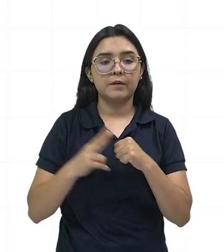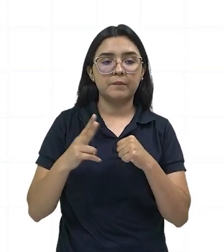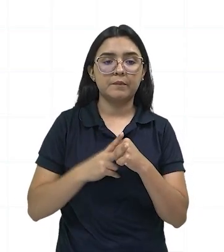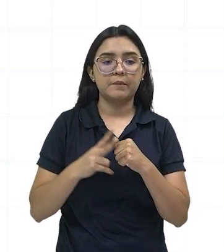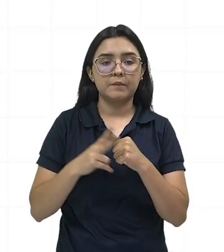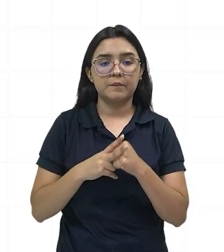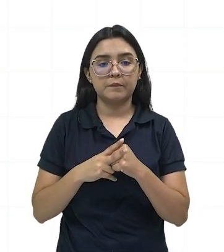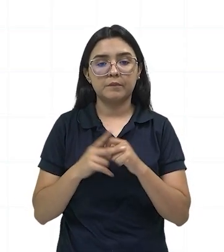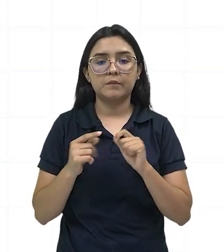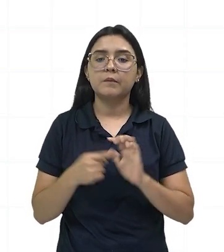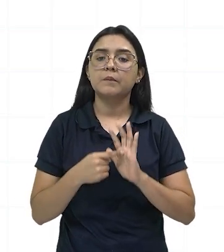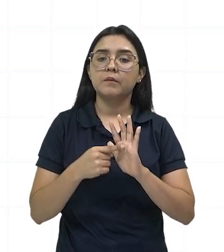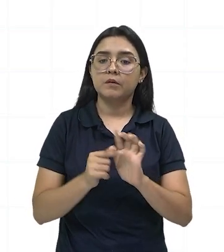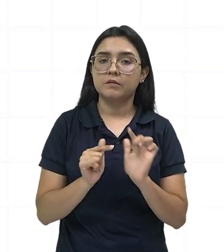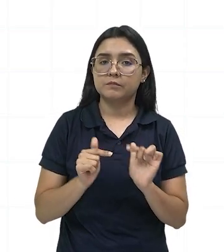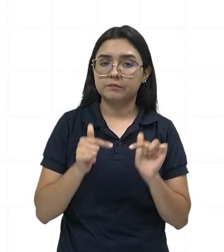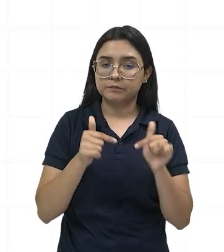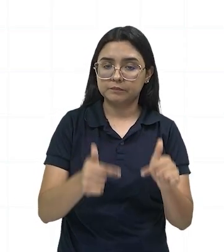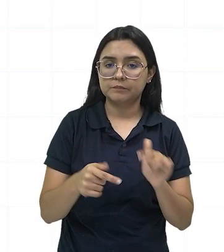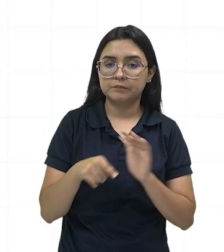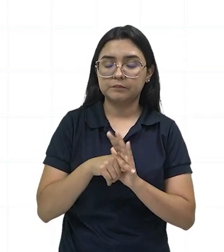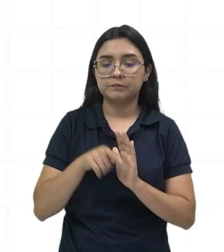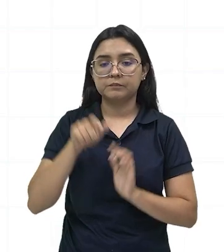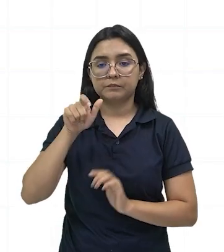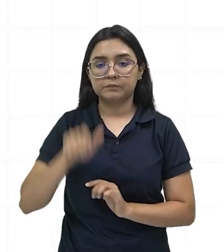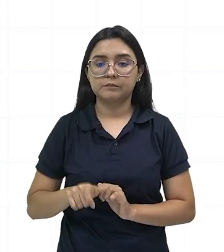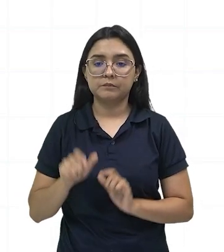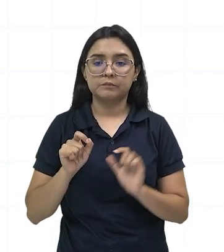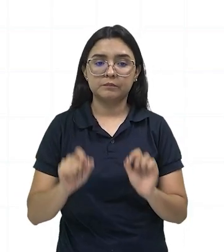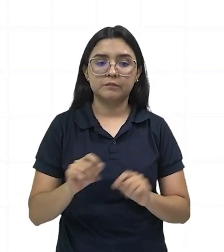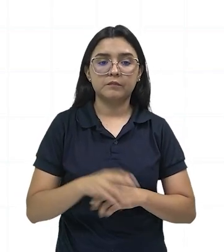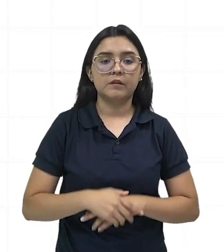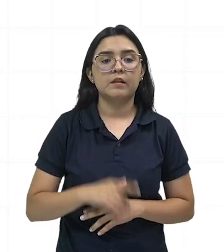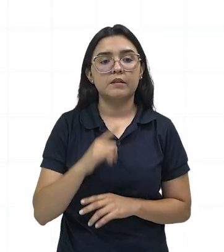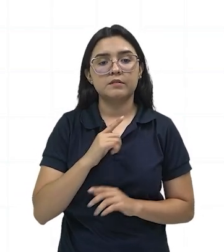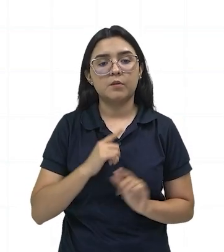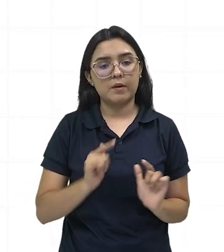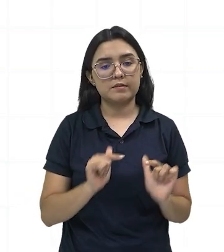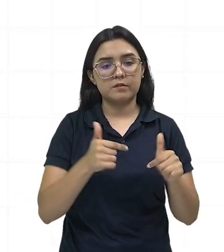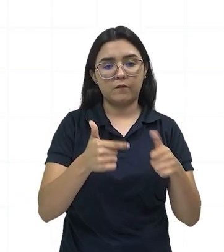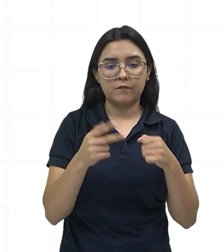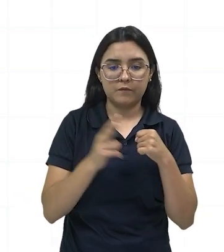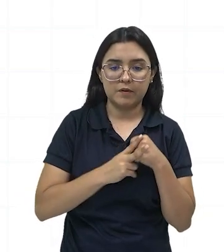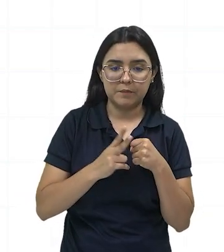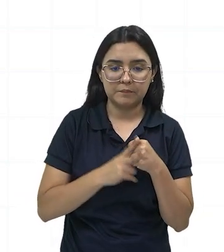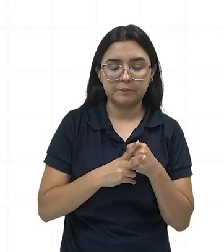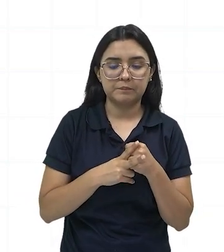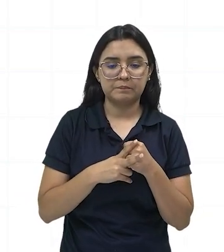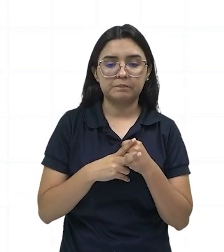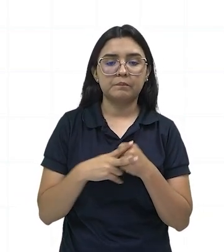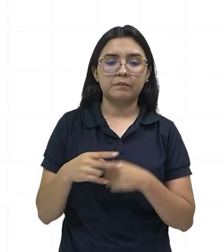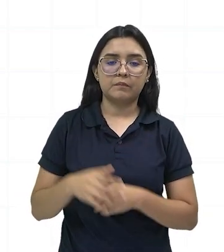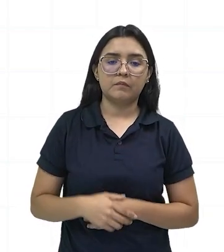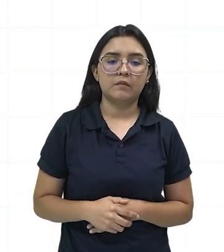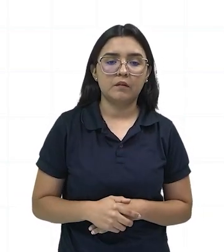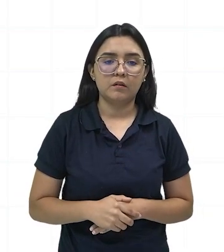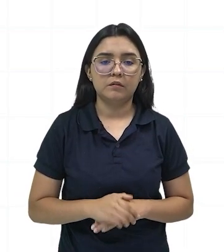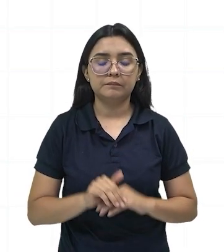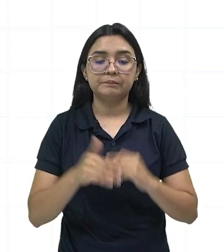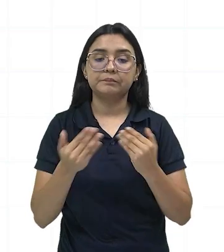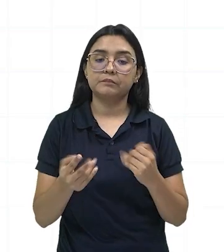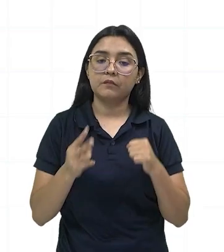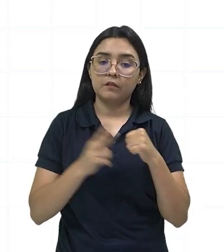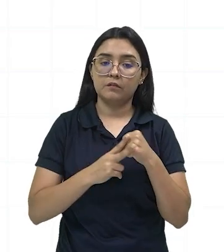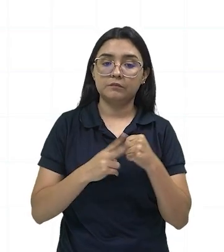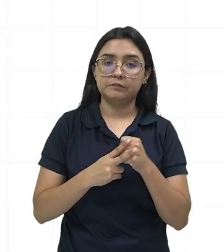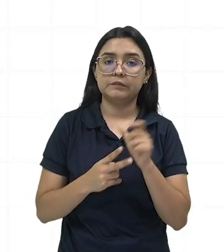a atitude do falante em relação à ação verbal. Então vejam bem, como verbo é essa palavra